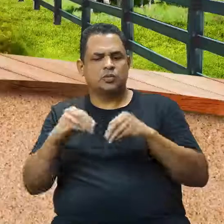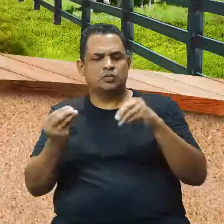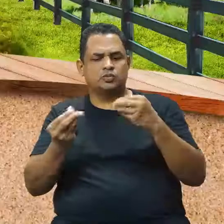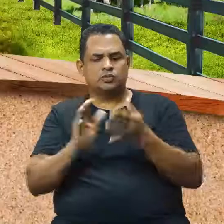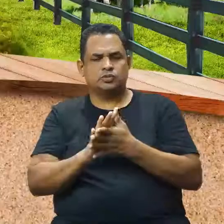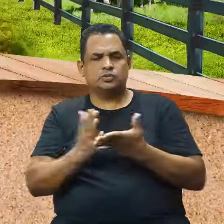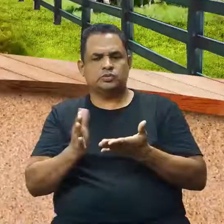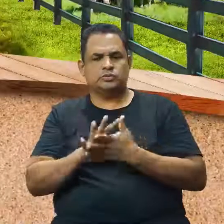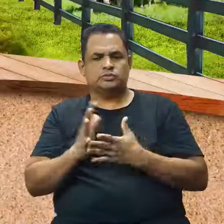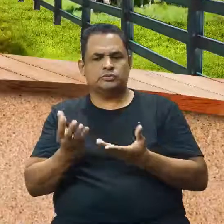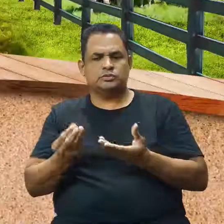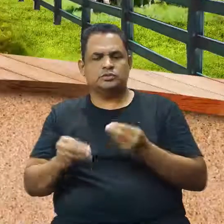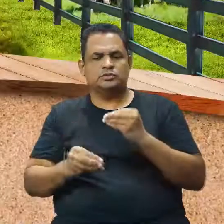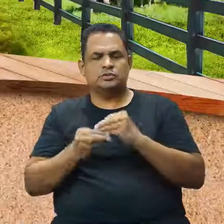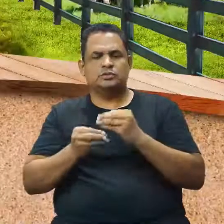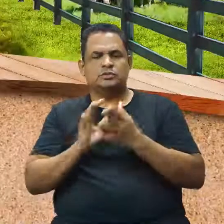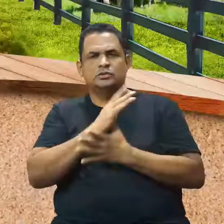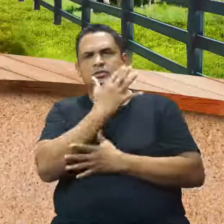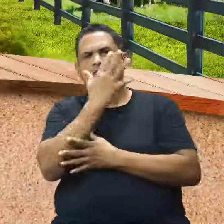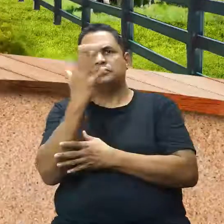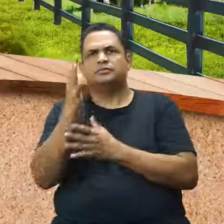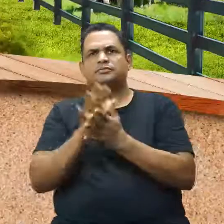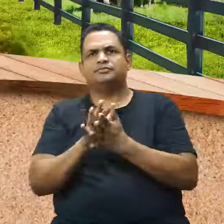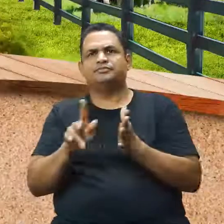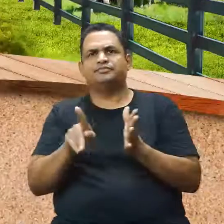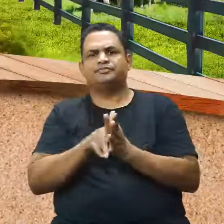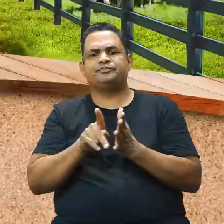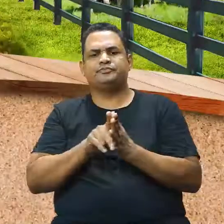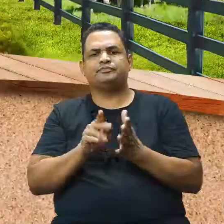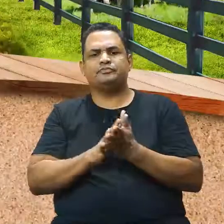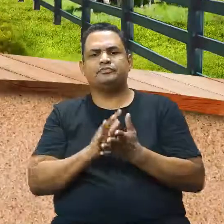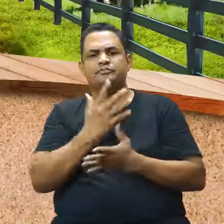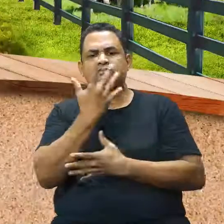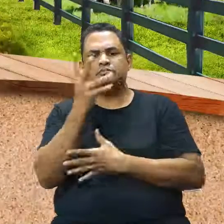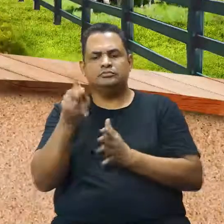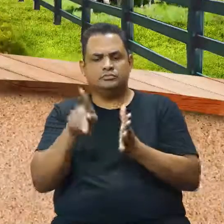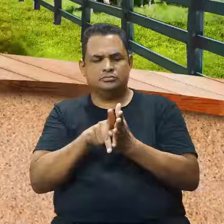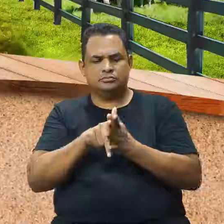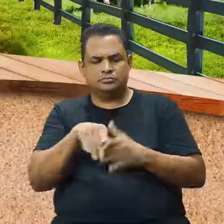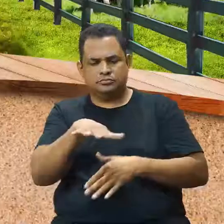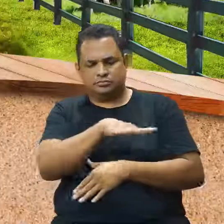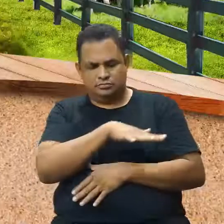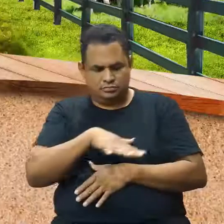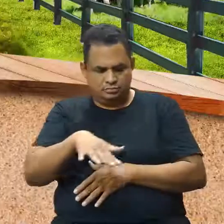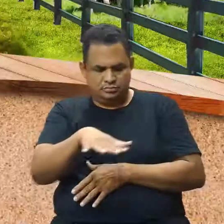vamos inserir na floresta, mas as próprias plantas nativas